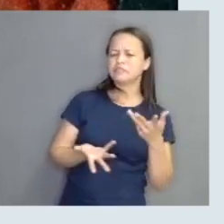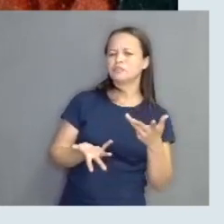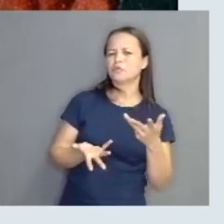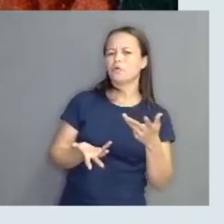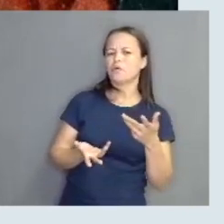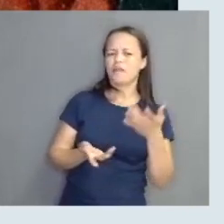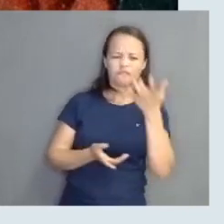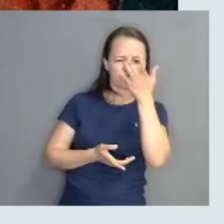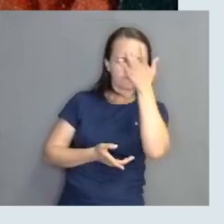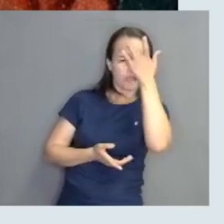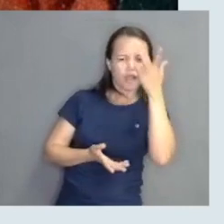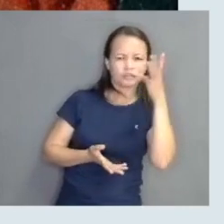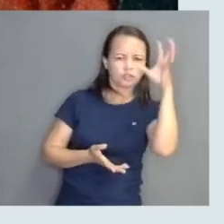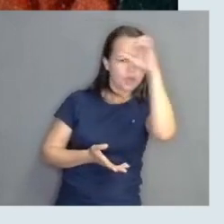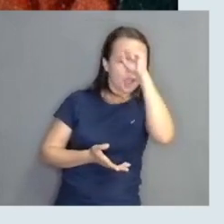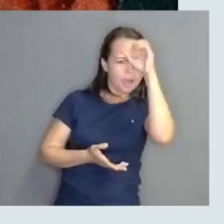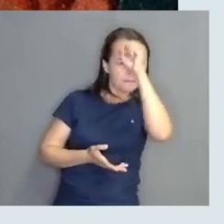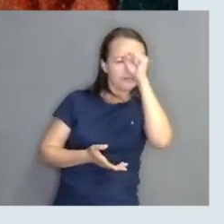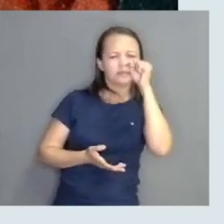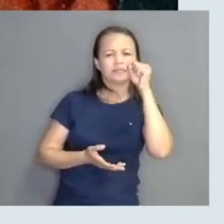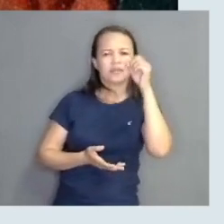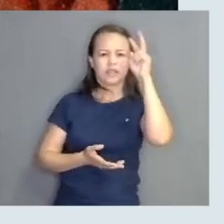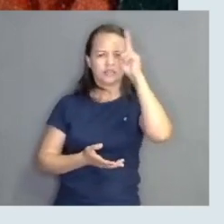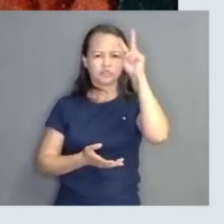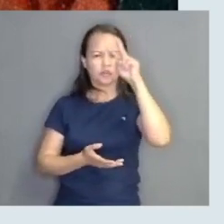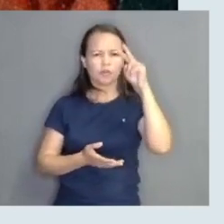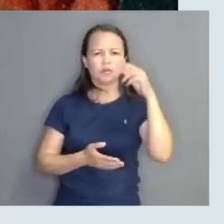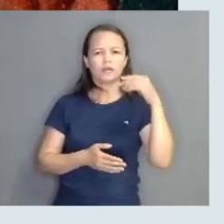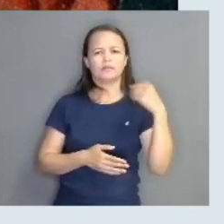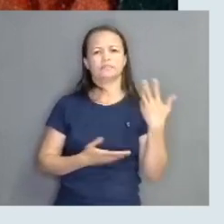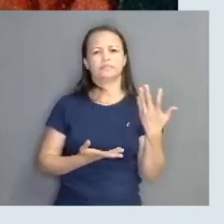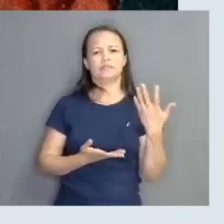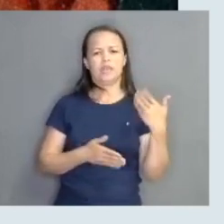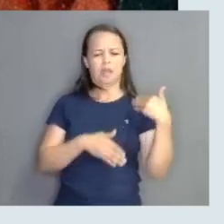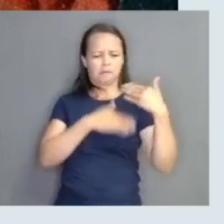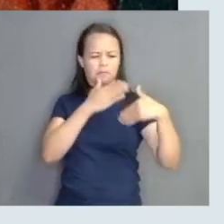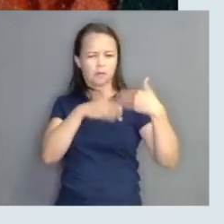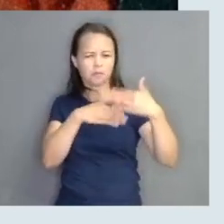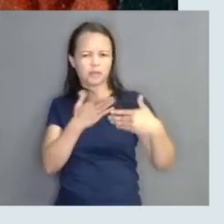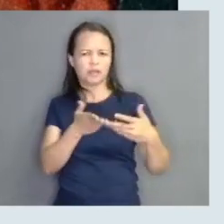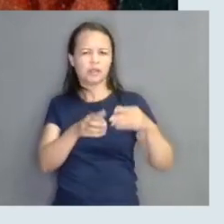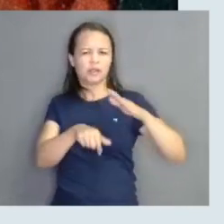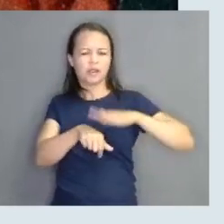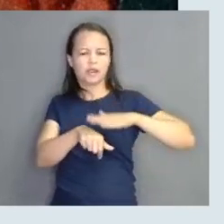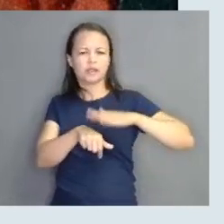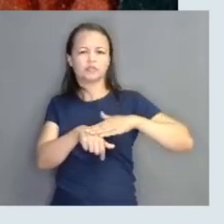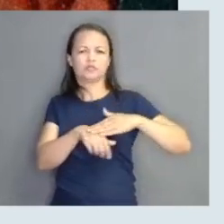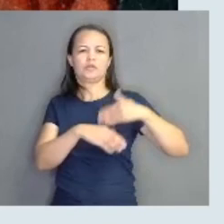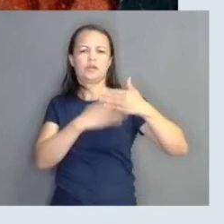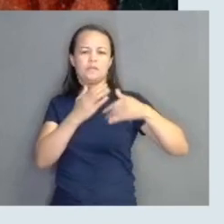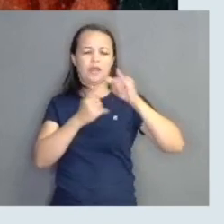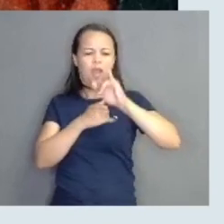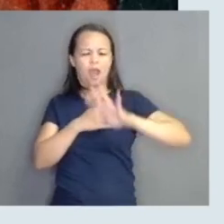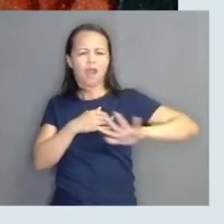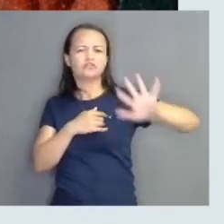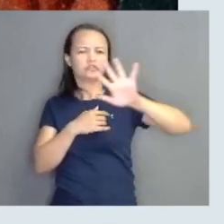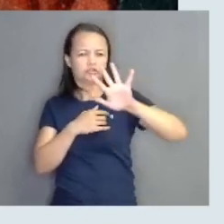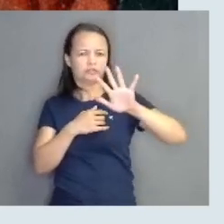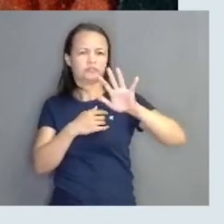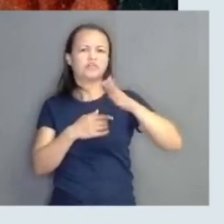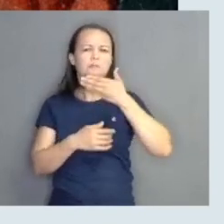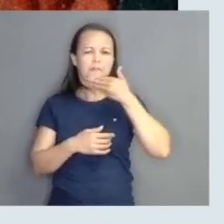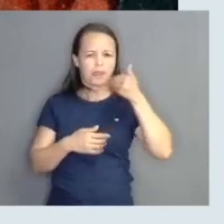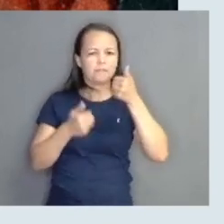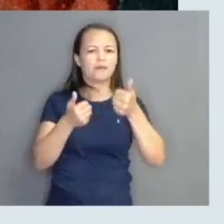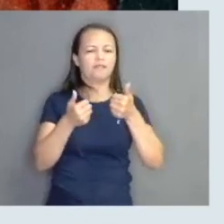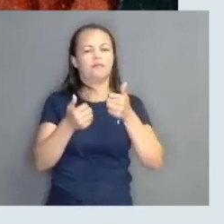história a partir do momento que conseguimos resgatar por meio de imagens. Fica bem melhor dessa forma.